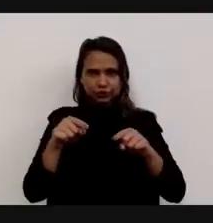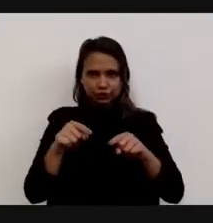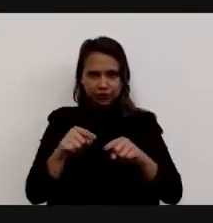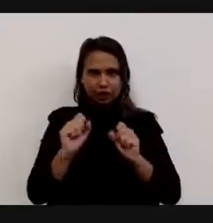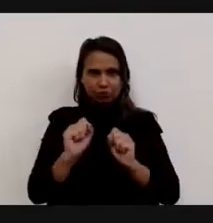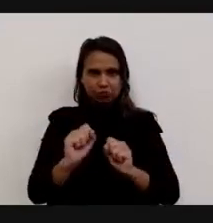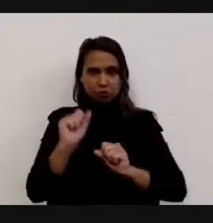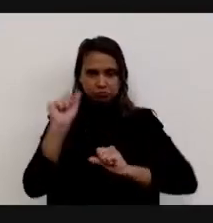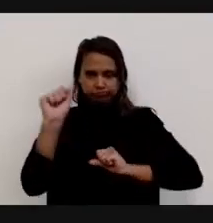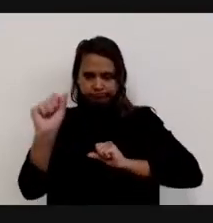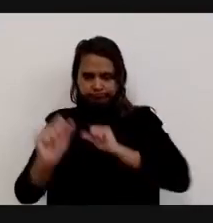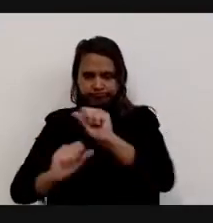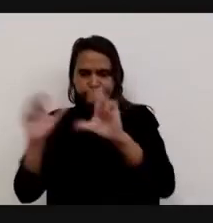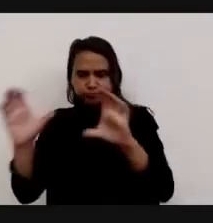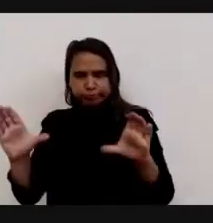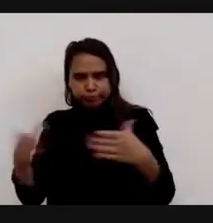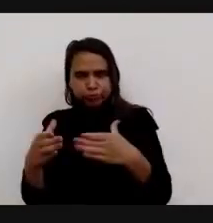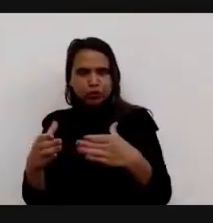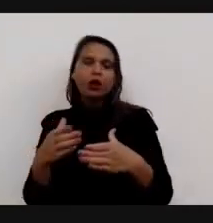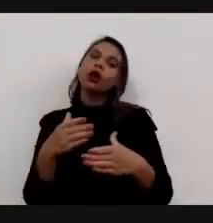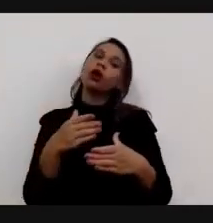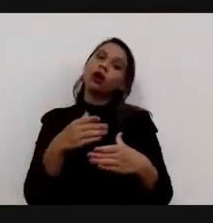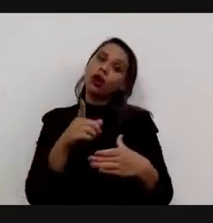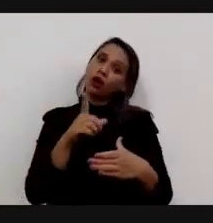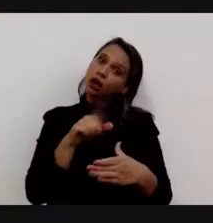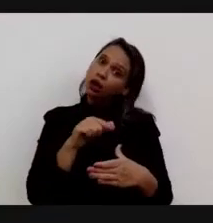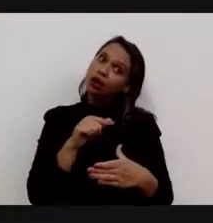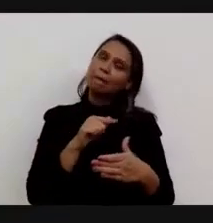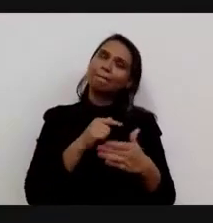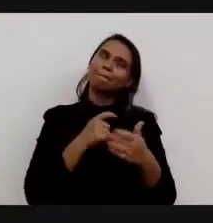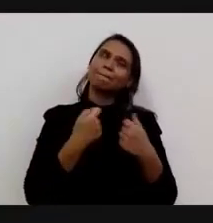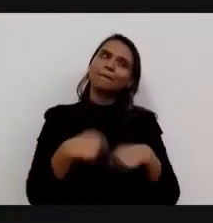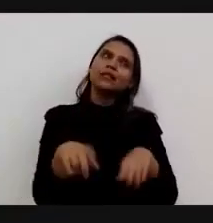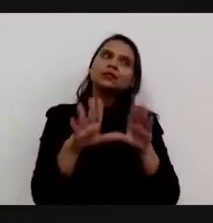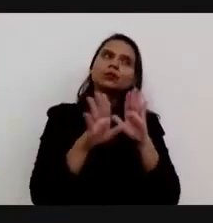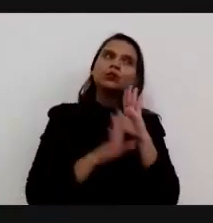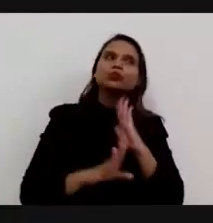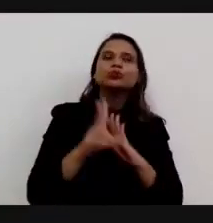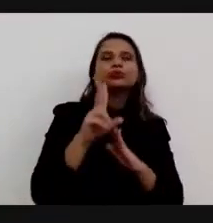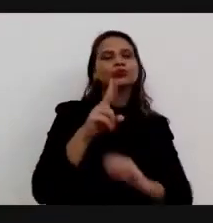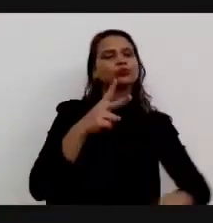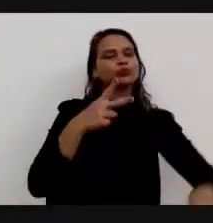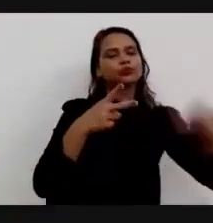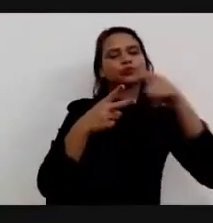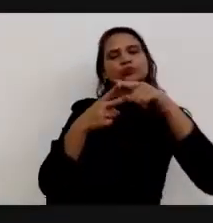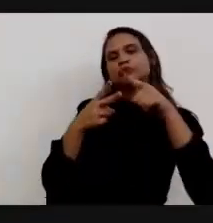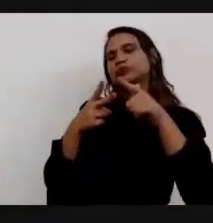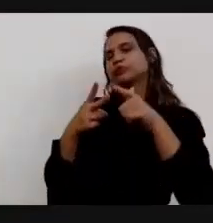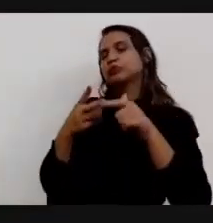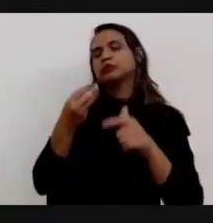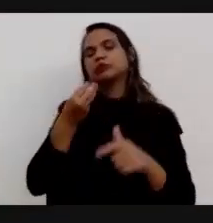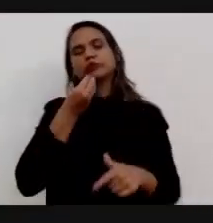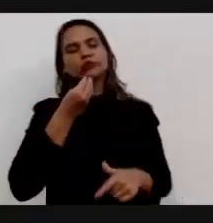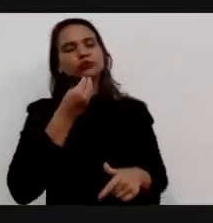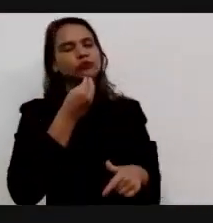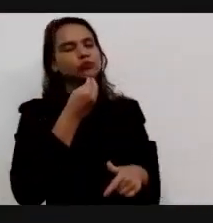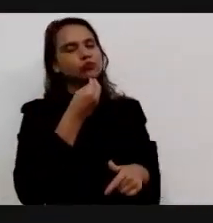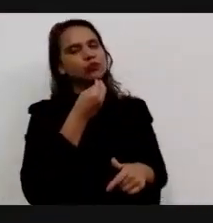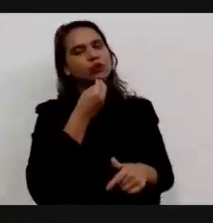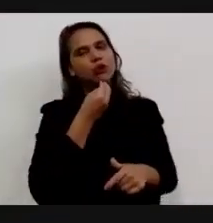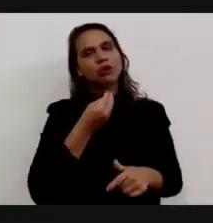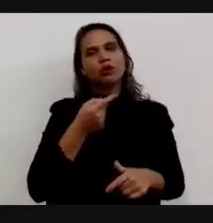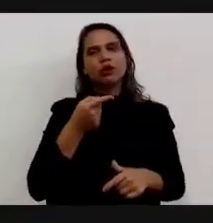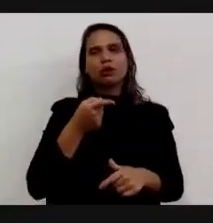transformar em comitês. A gente tem que tomar muito cuidado com duas coisas. Então, vou aproveitar essa oportunidade, se me